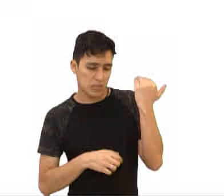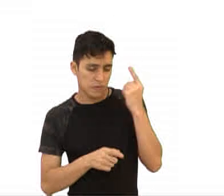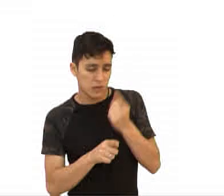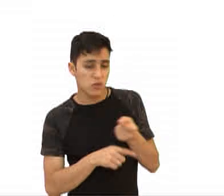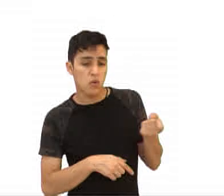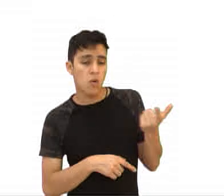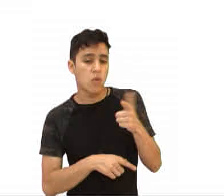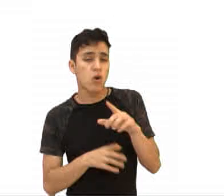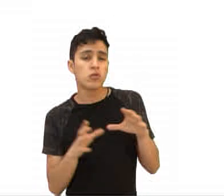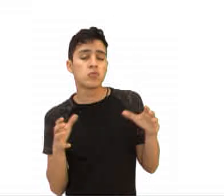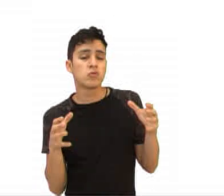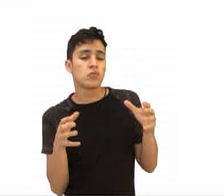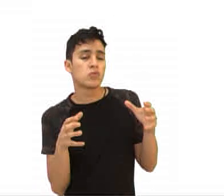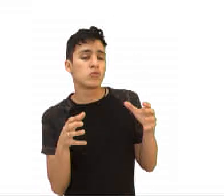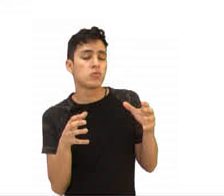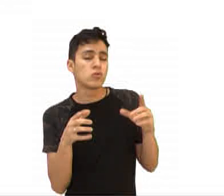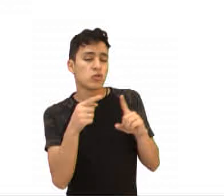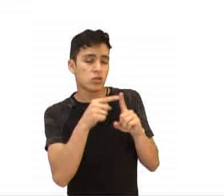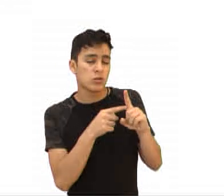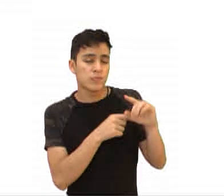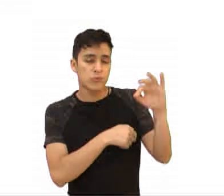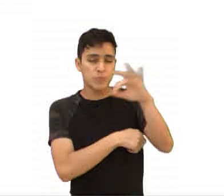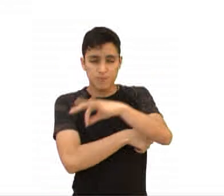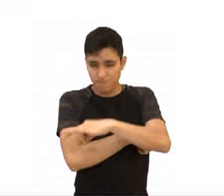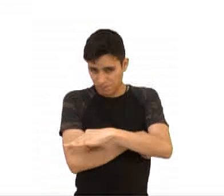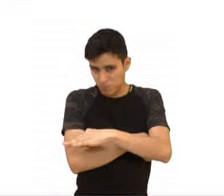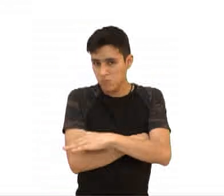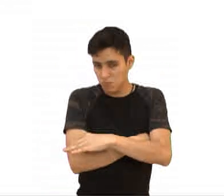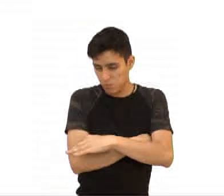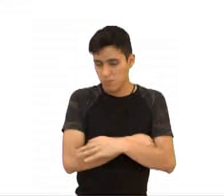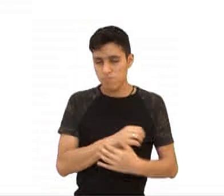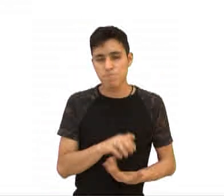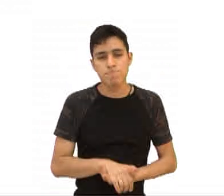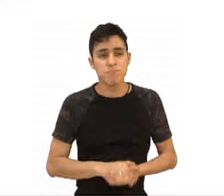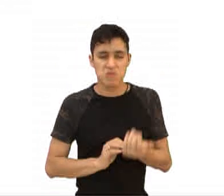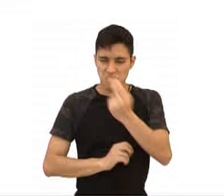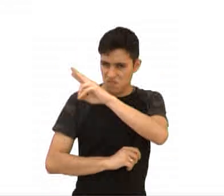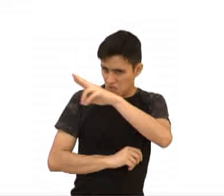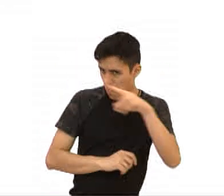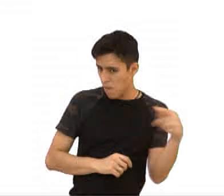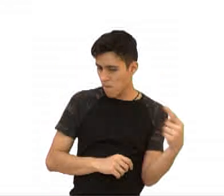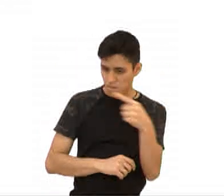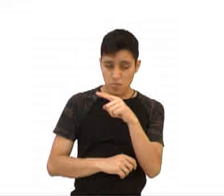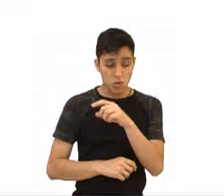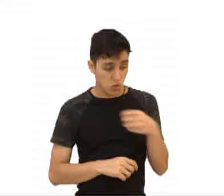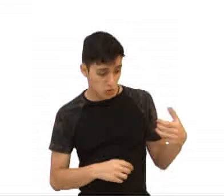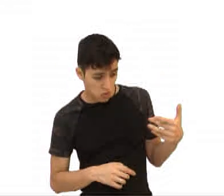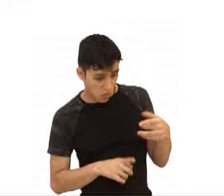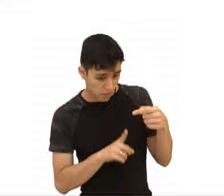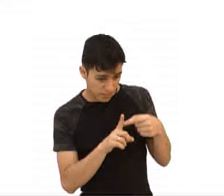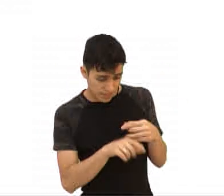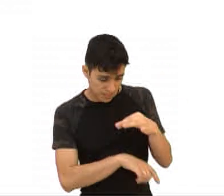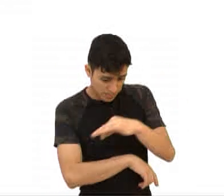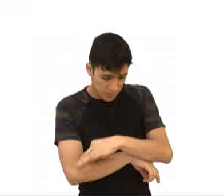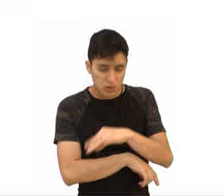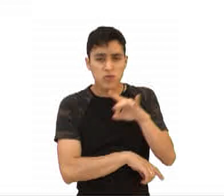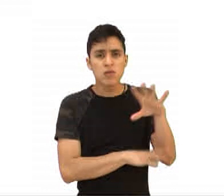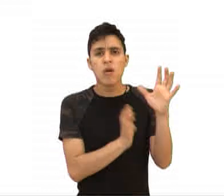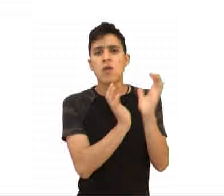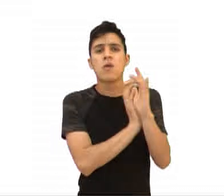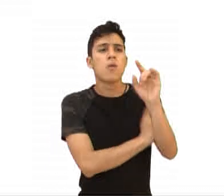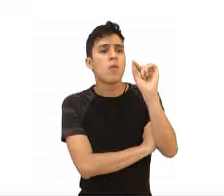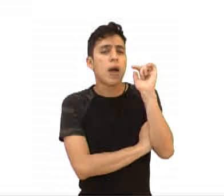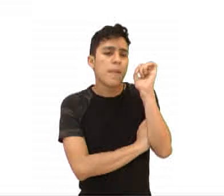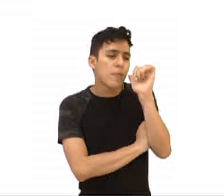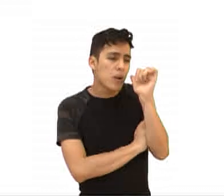nova espécie de inseto flebotomídeo, batizado de Lutisomia marauaga. O novo inseto possui apenas fêmeas que se